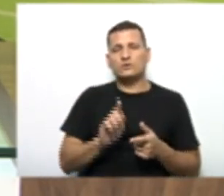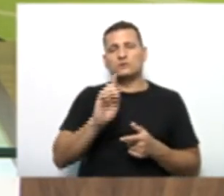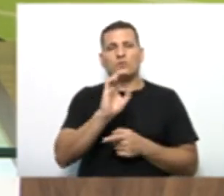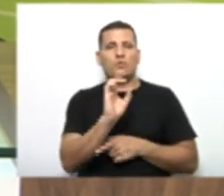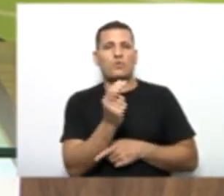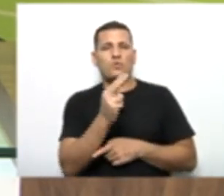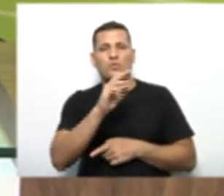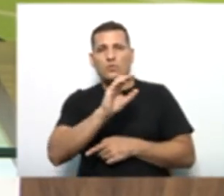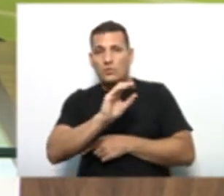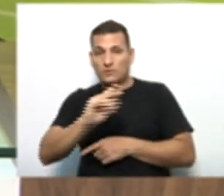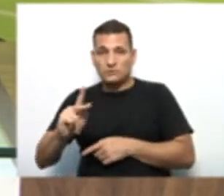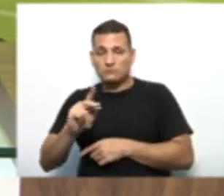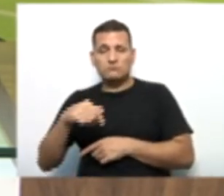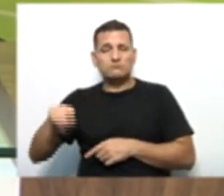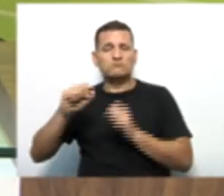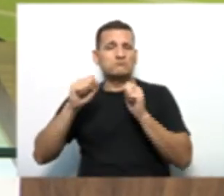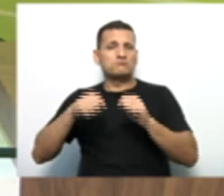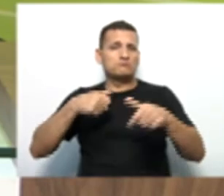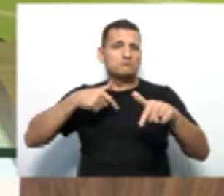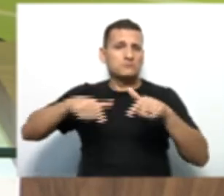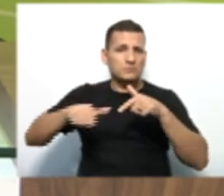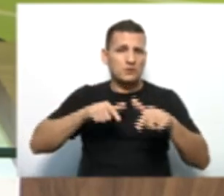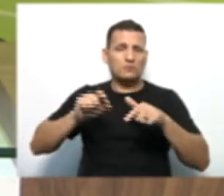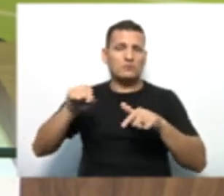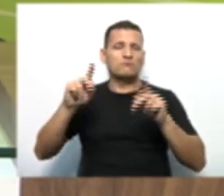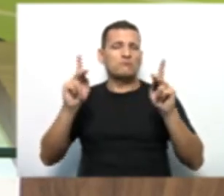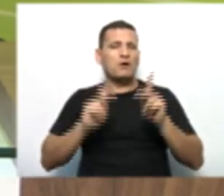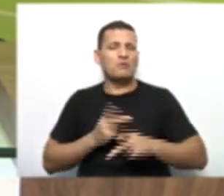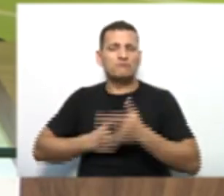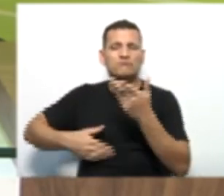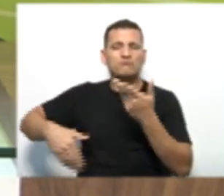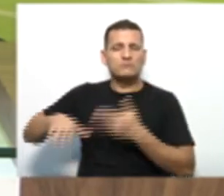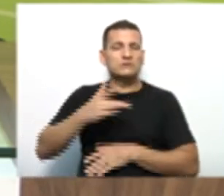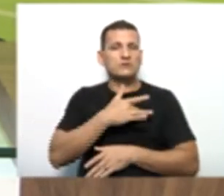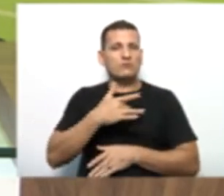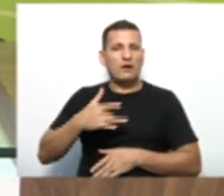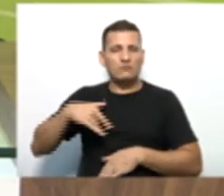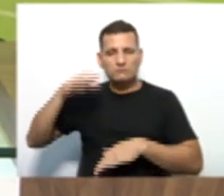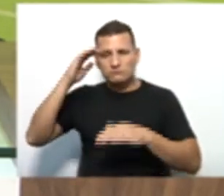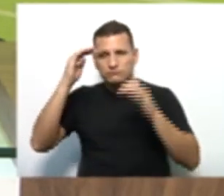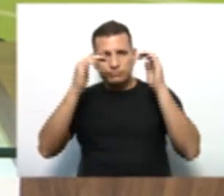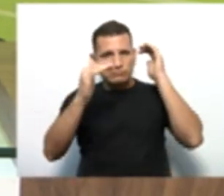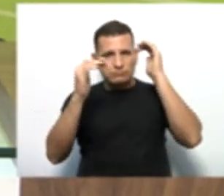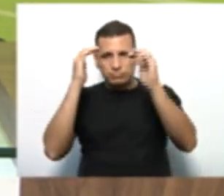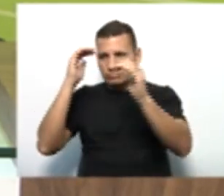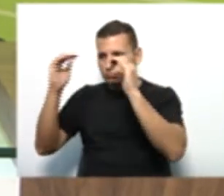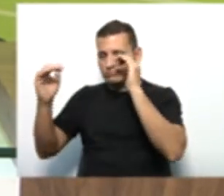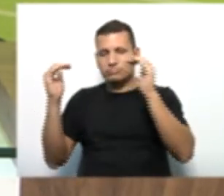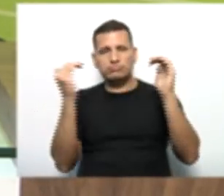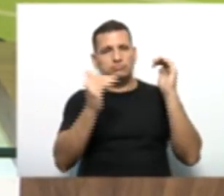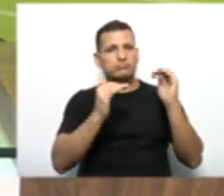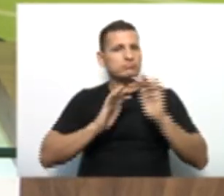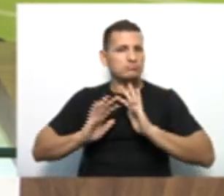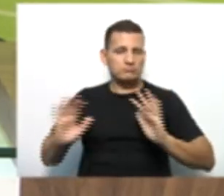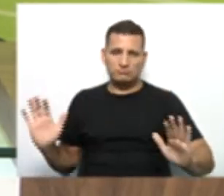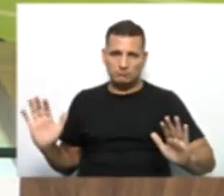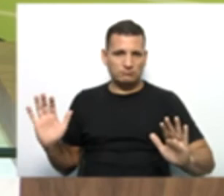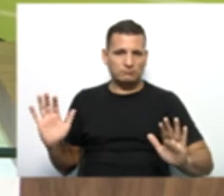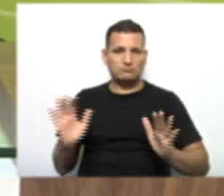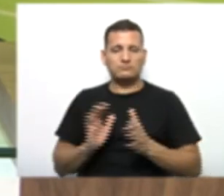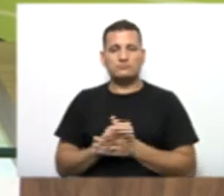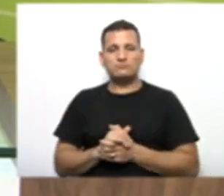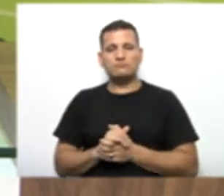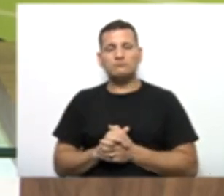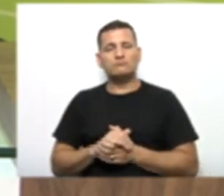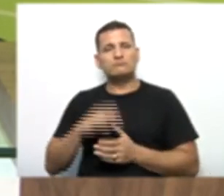possam trabalhar, possam atuar de forma harmônica e saudável, um respeitando o outro. Né? Respeitando